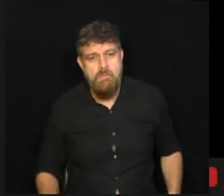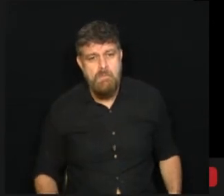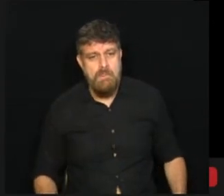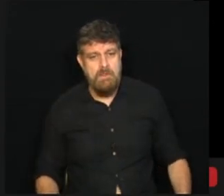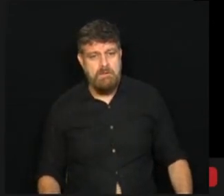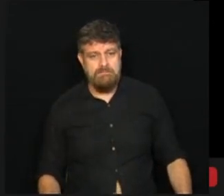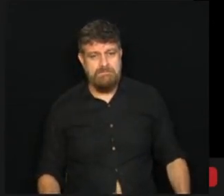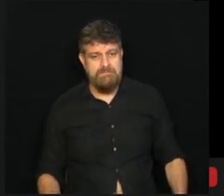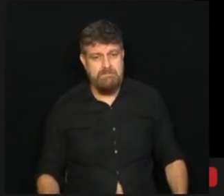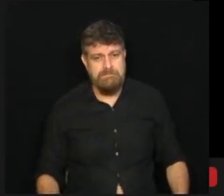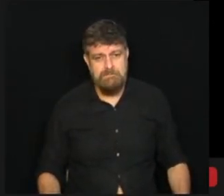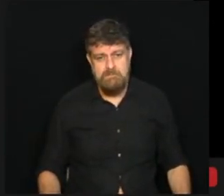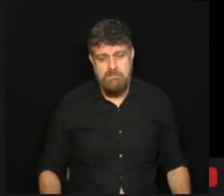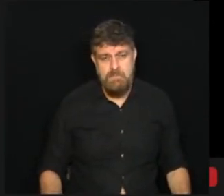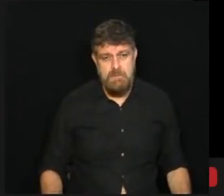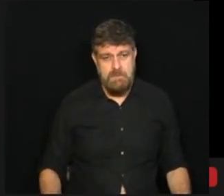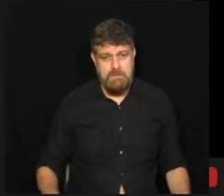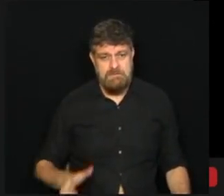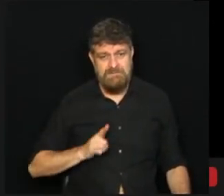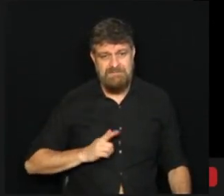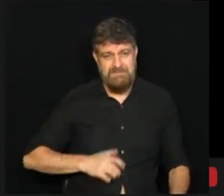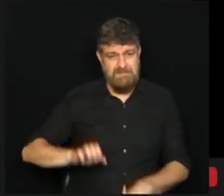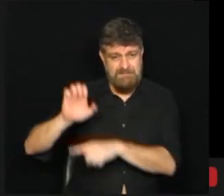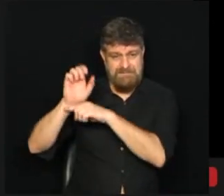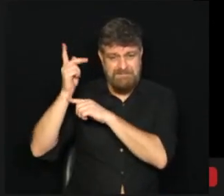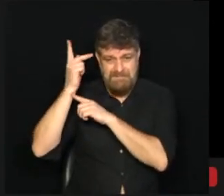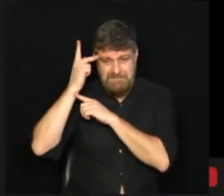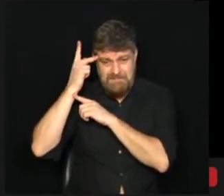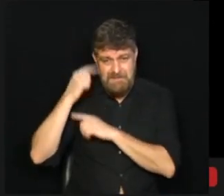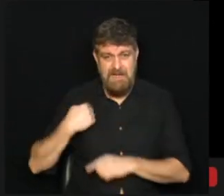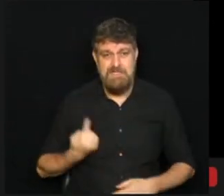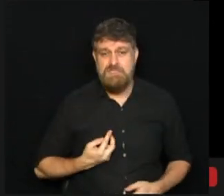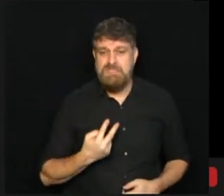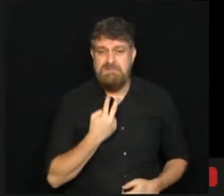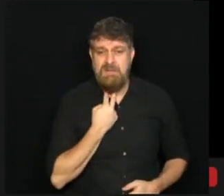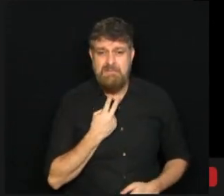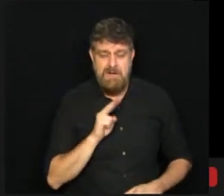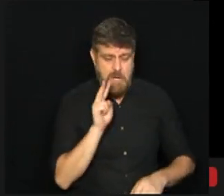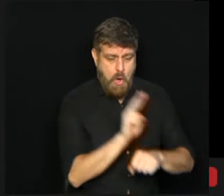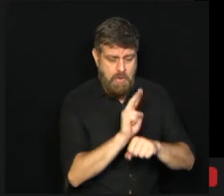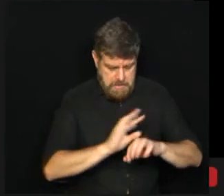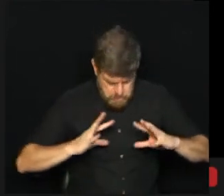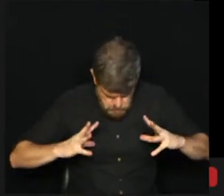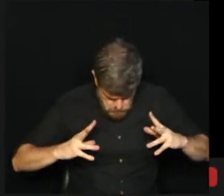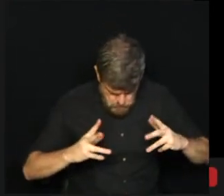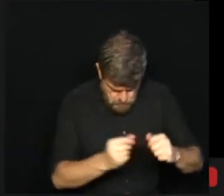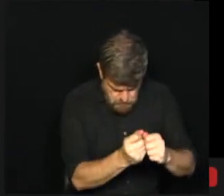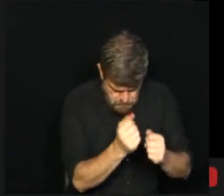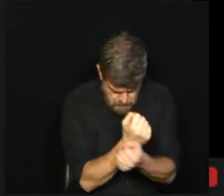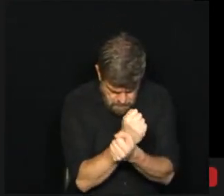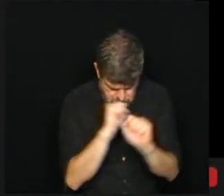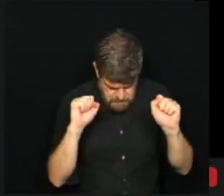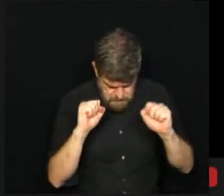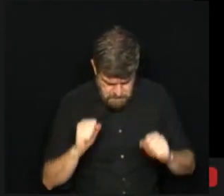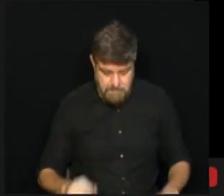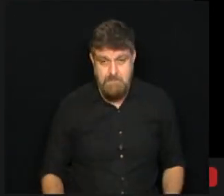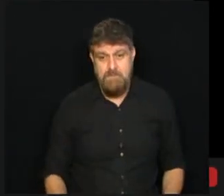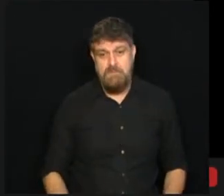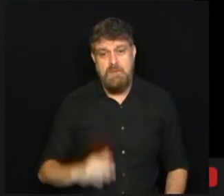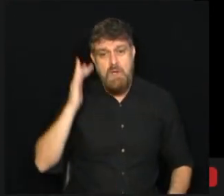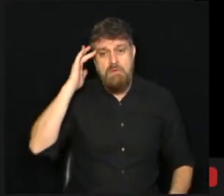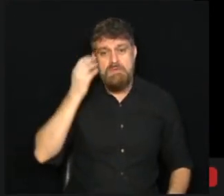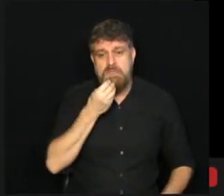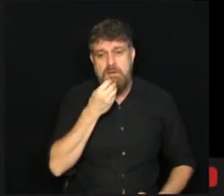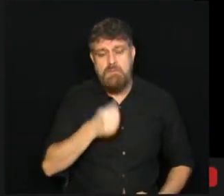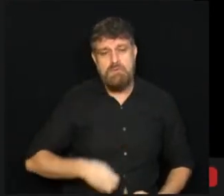nem tudo, veja bem, o gigantismo do Estado não permite que você tenha olhos para tudo, né? Então, eu acho que seria muito bom. Primeiro, nós